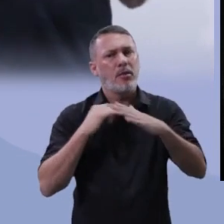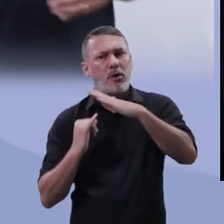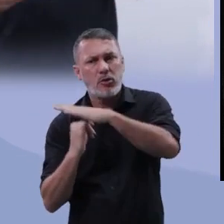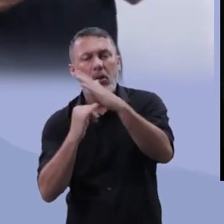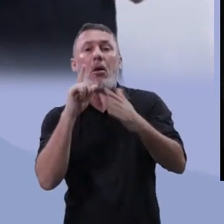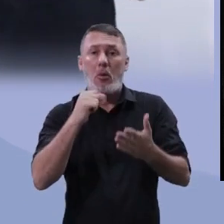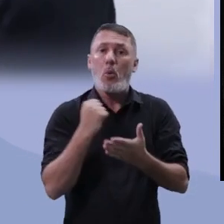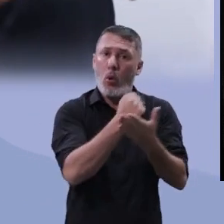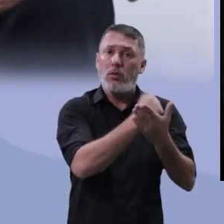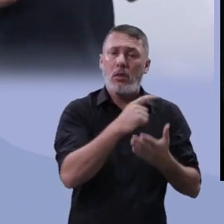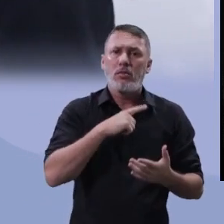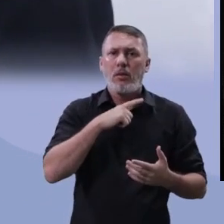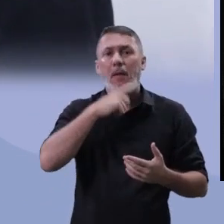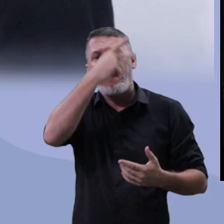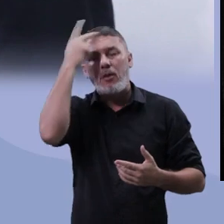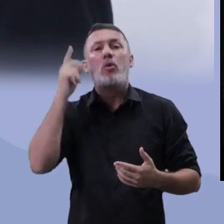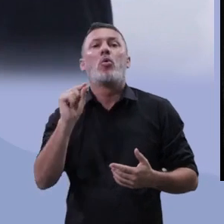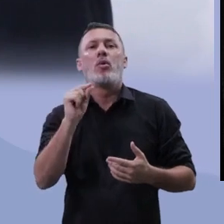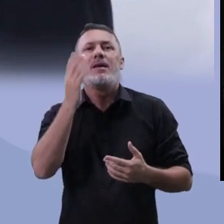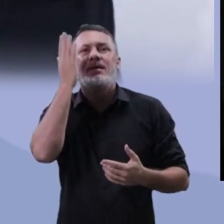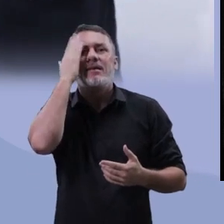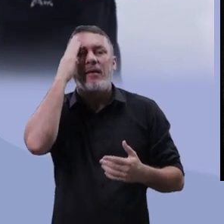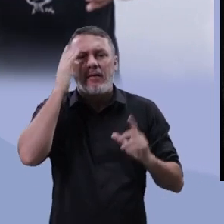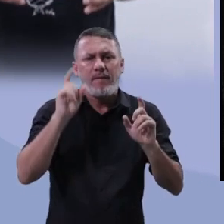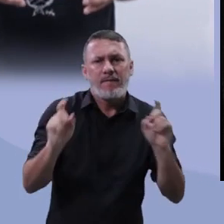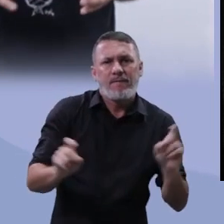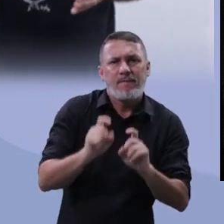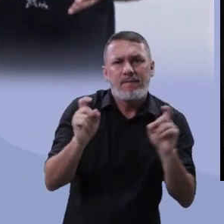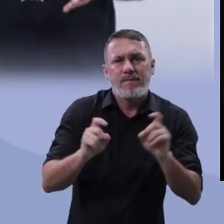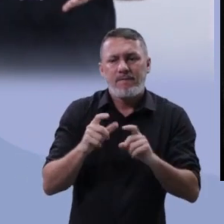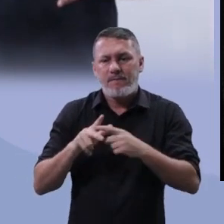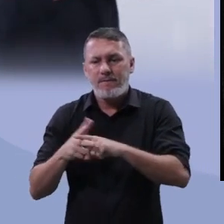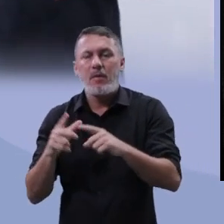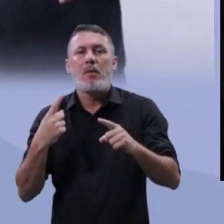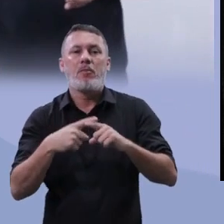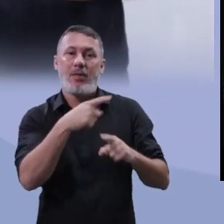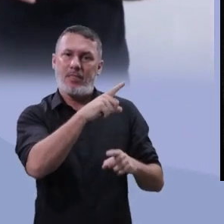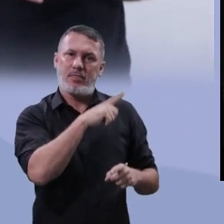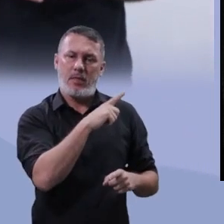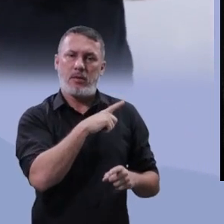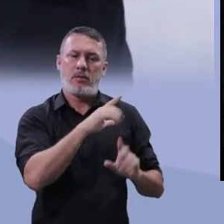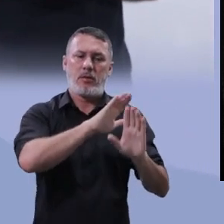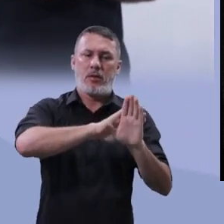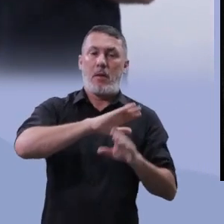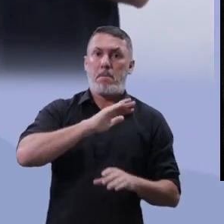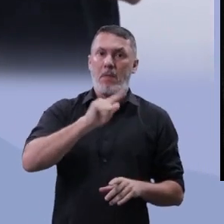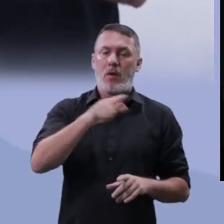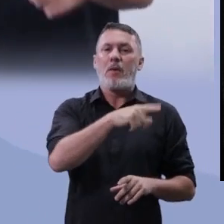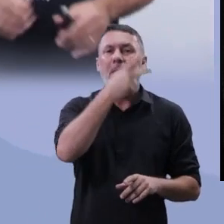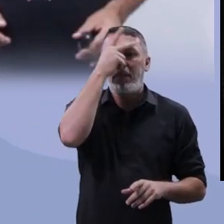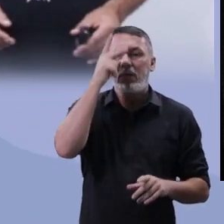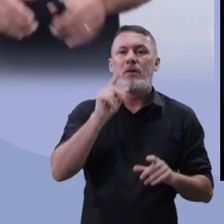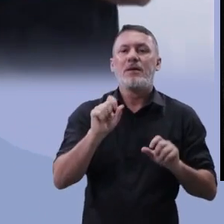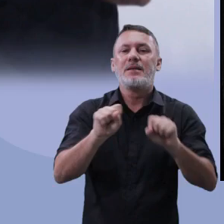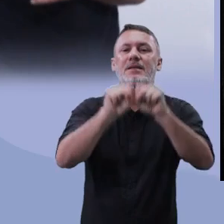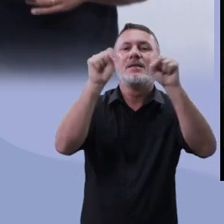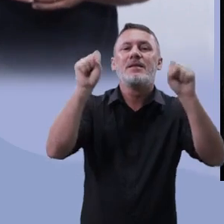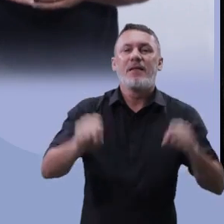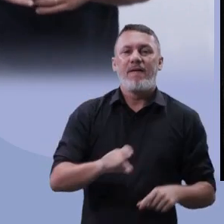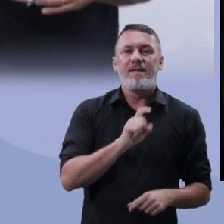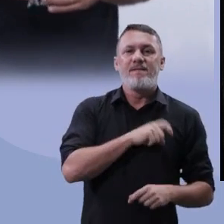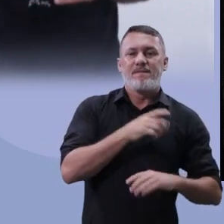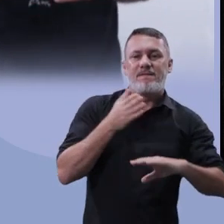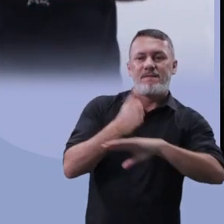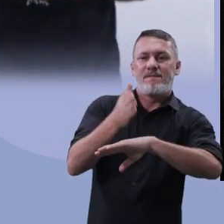as instituições estão contratando ultimamente. Os hackers do bem para combater a galera do mal que fica tentando invadir